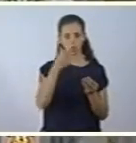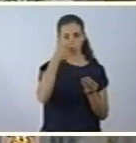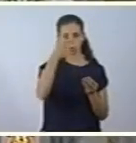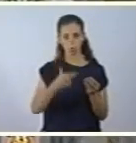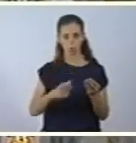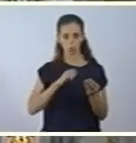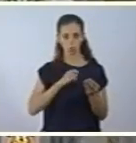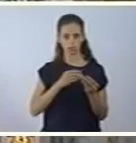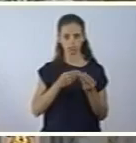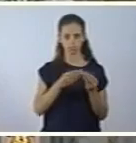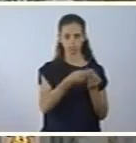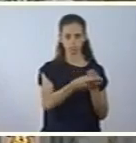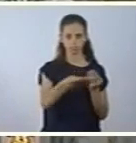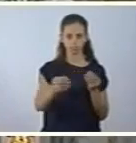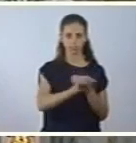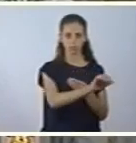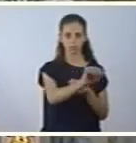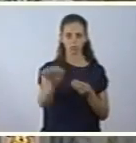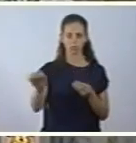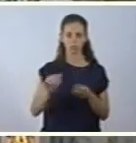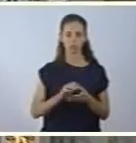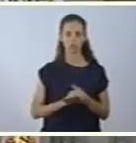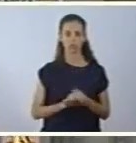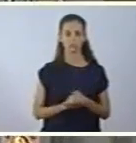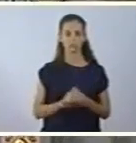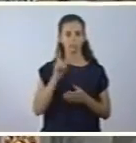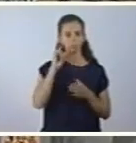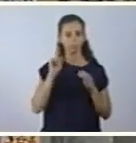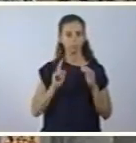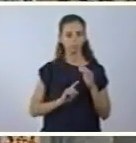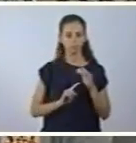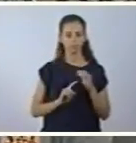meu corpo, que será entregue por vós.